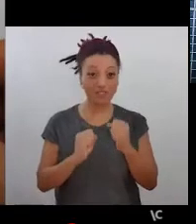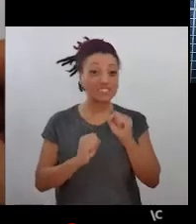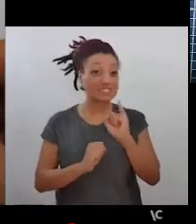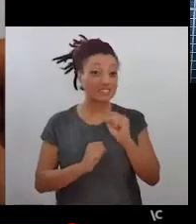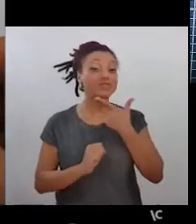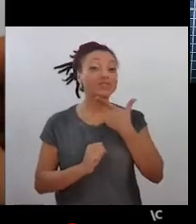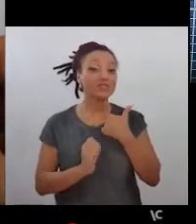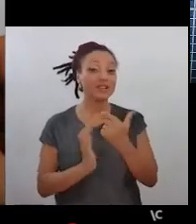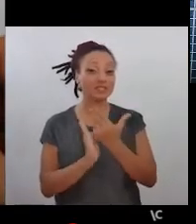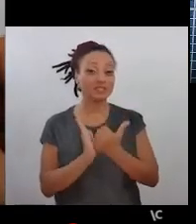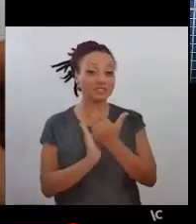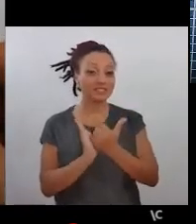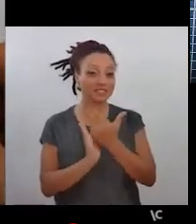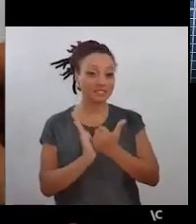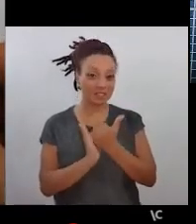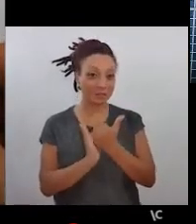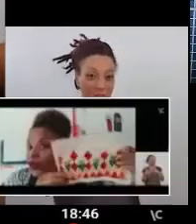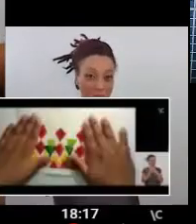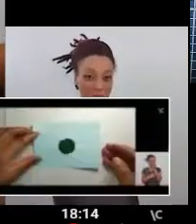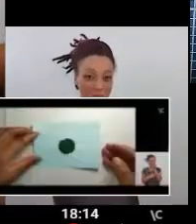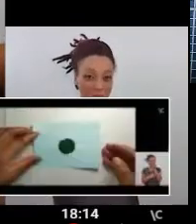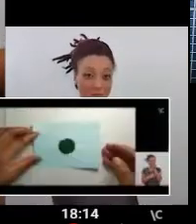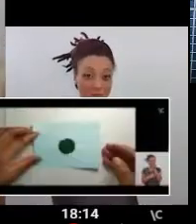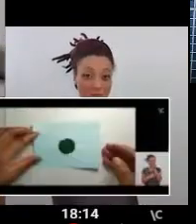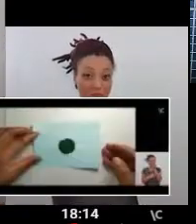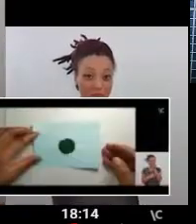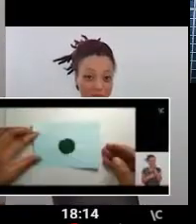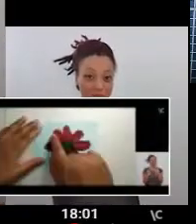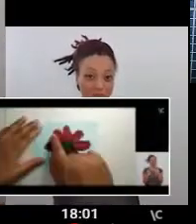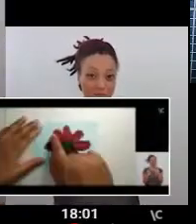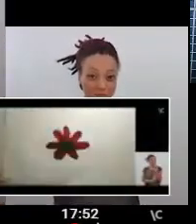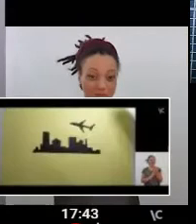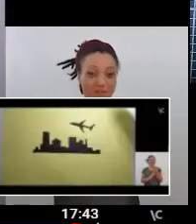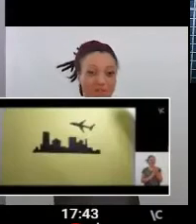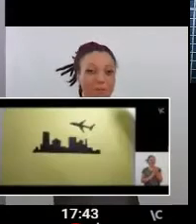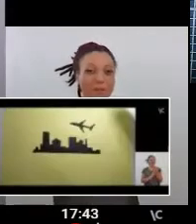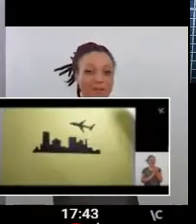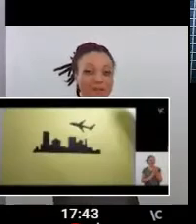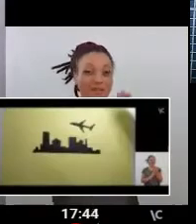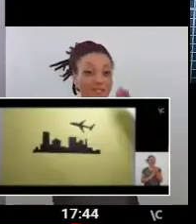outra cor. Pode fazer espelhado. Olha que legal. Ela tá dando os